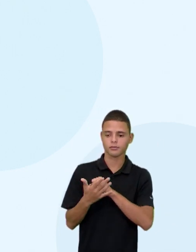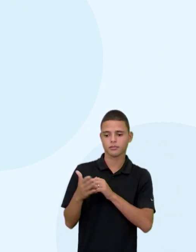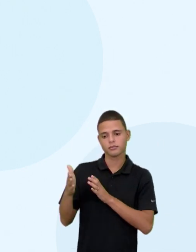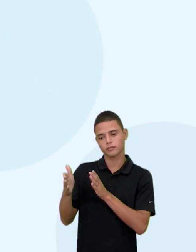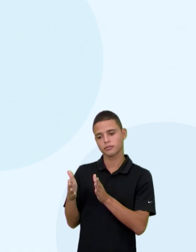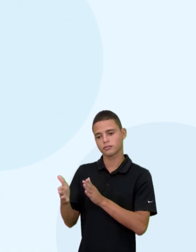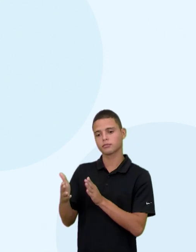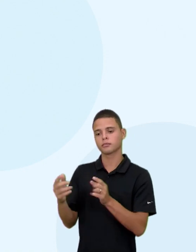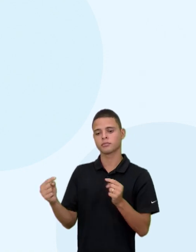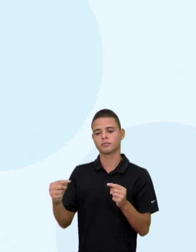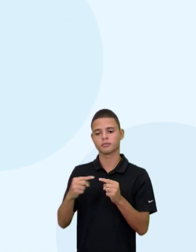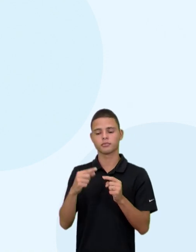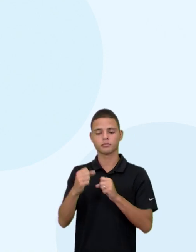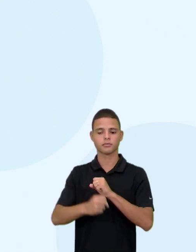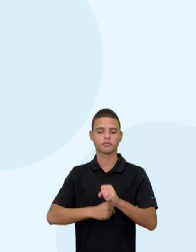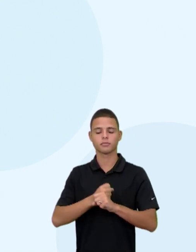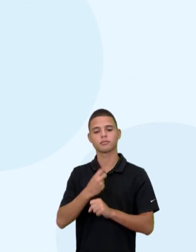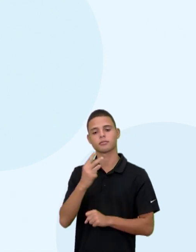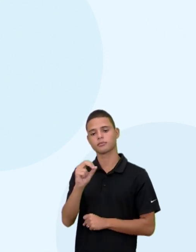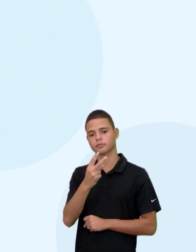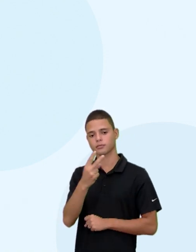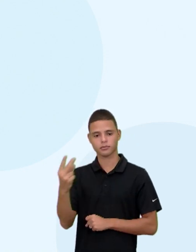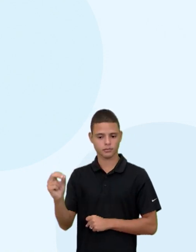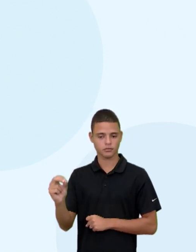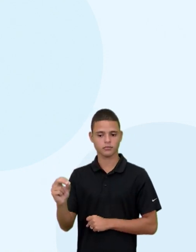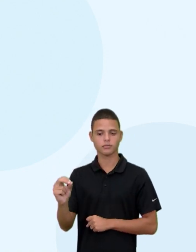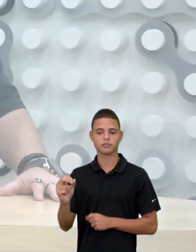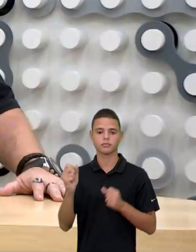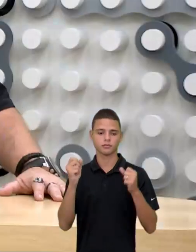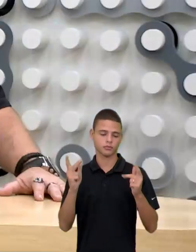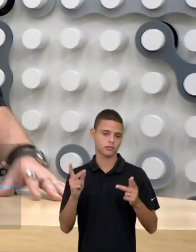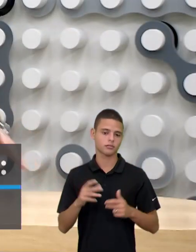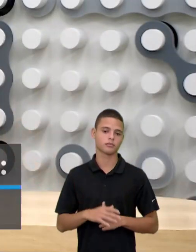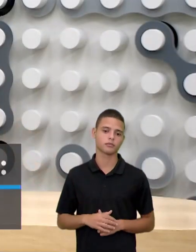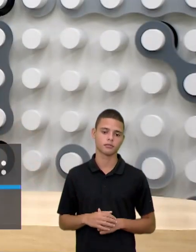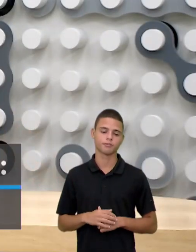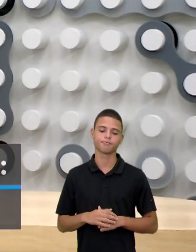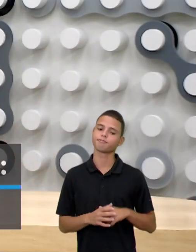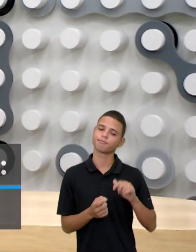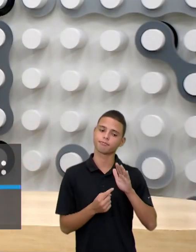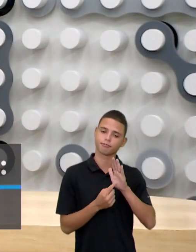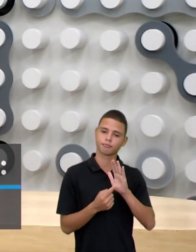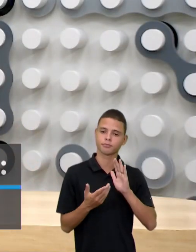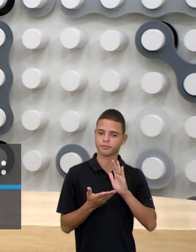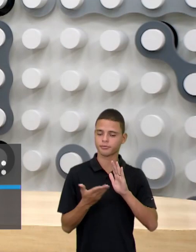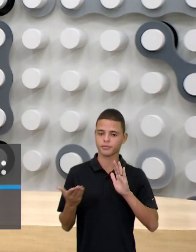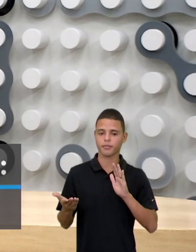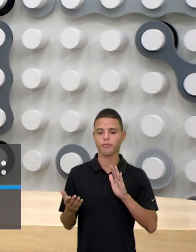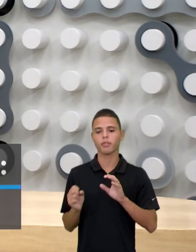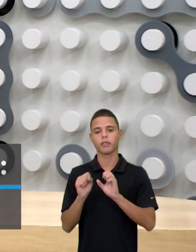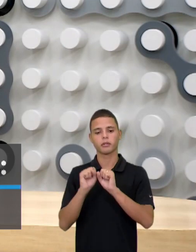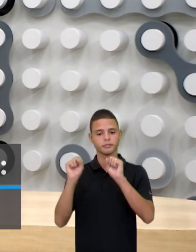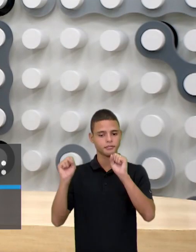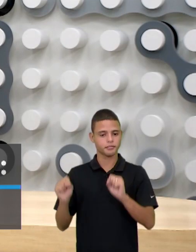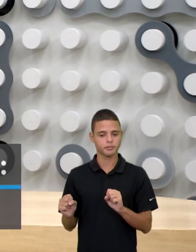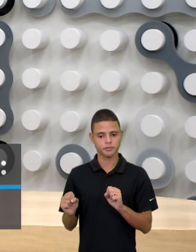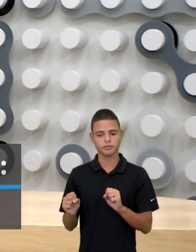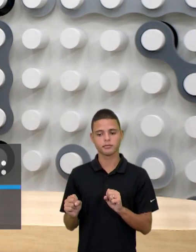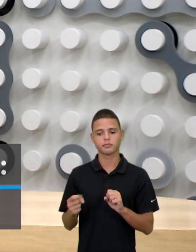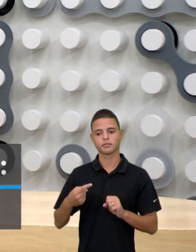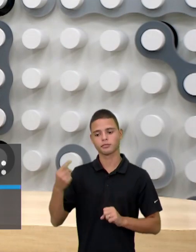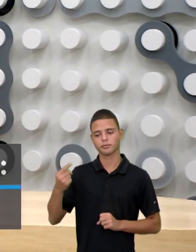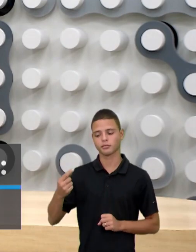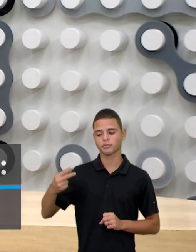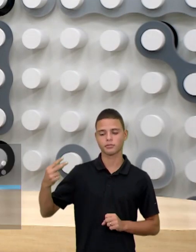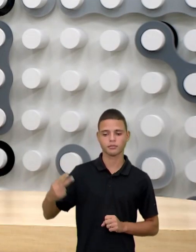parte do ano de 2020, certo, galerinha? E é isso aí, tá? A gente mostrou aí na sistematização 1, na sistematização